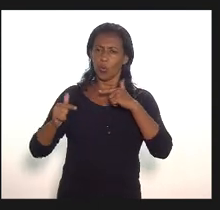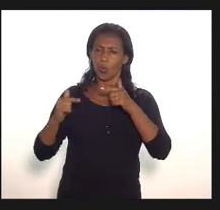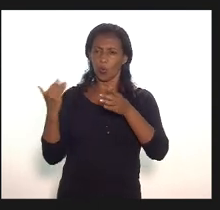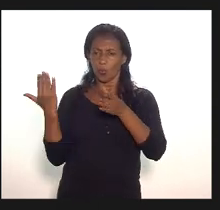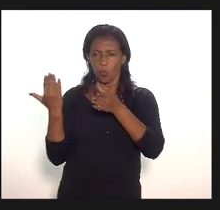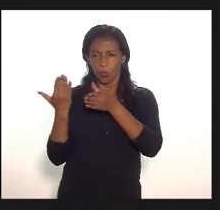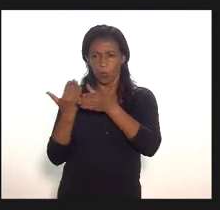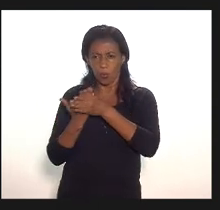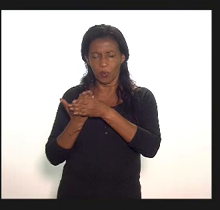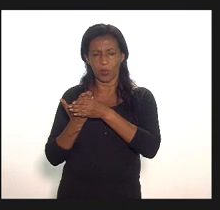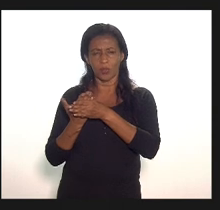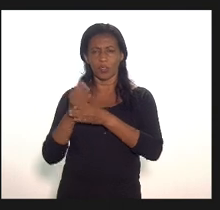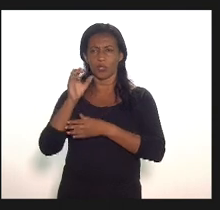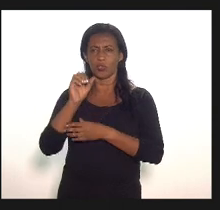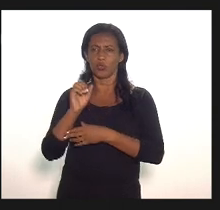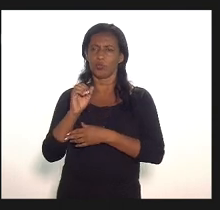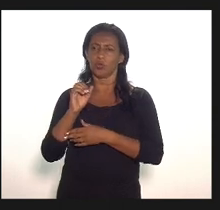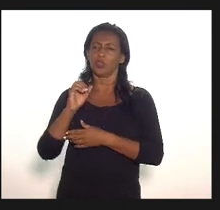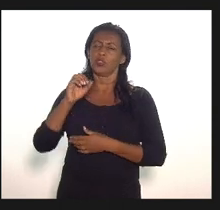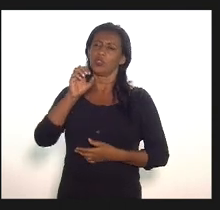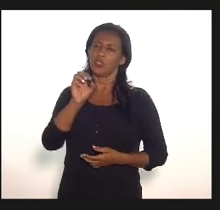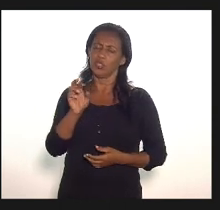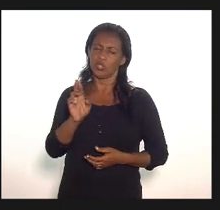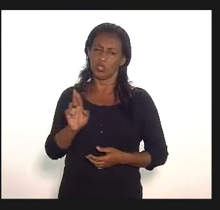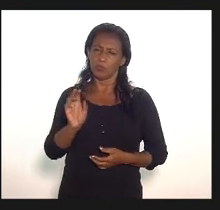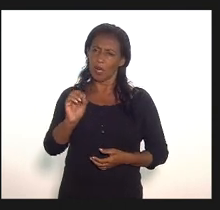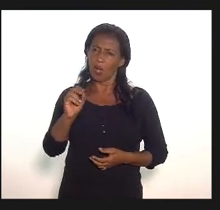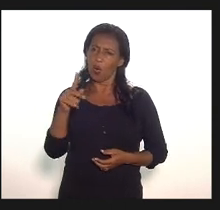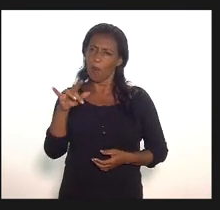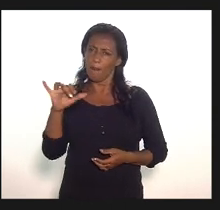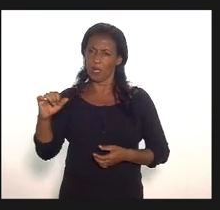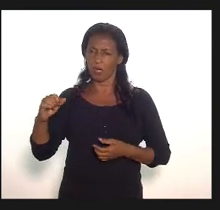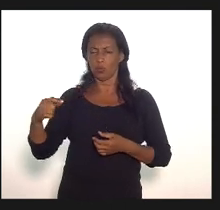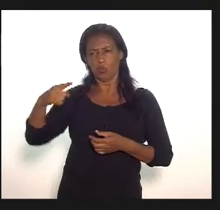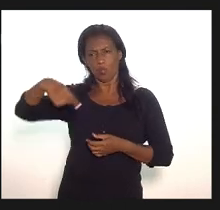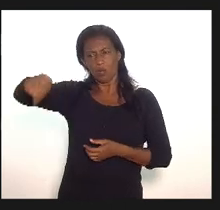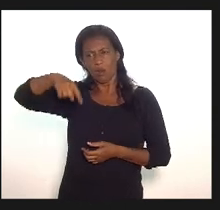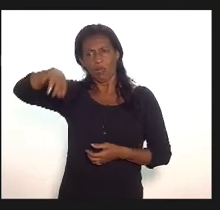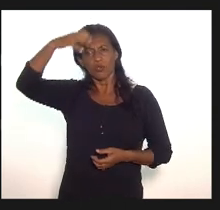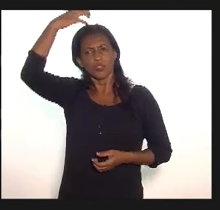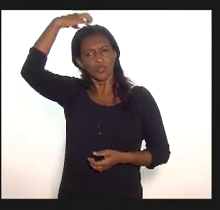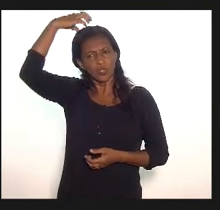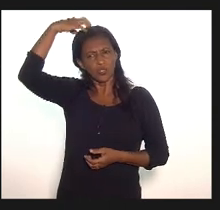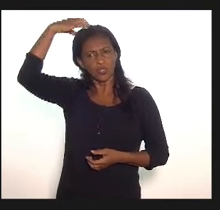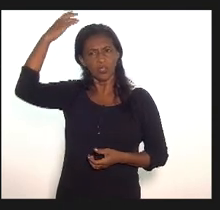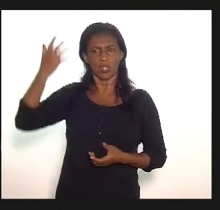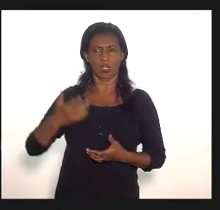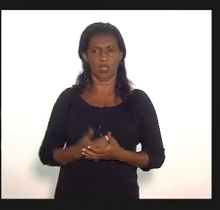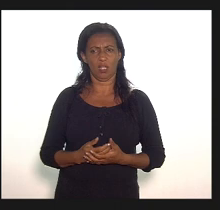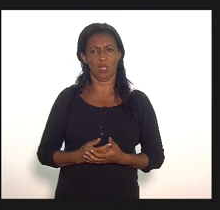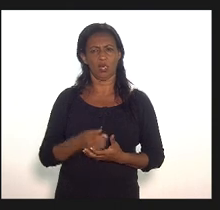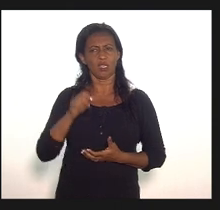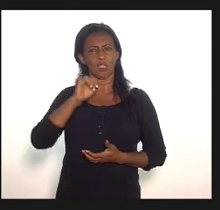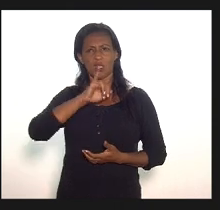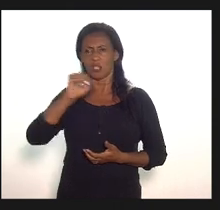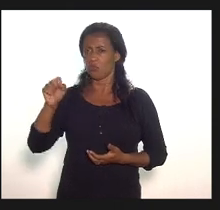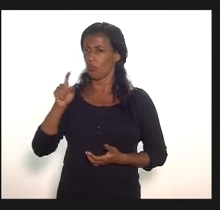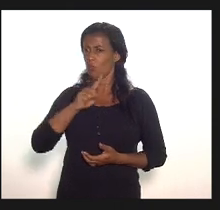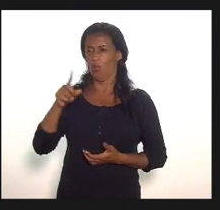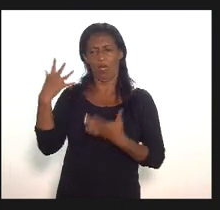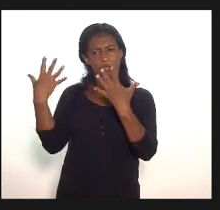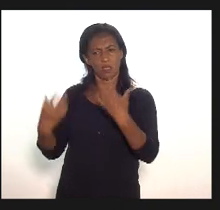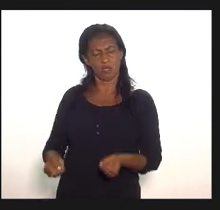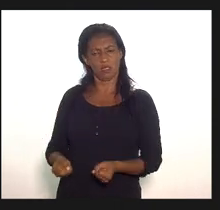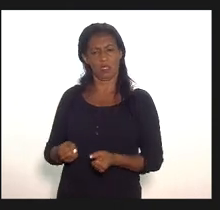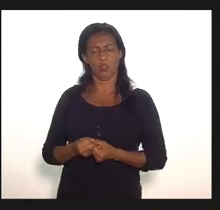a estas operadoras que atuam no meu município e na minha região. Isto é inconcebível.